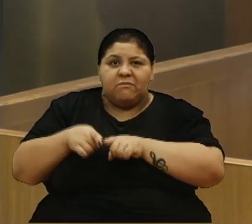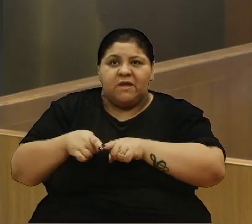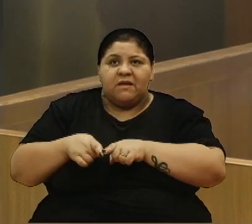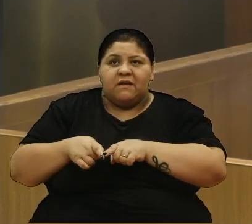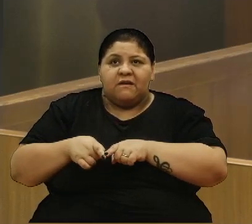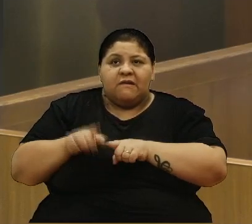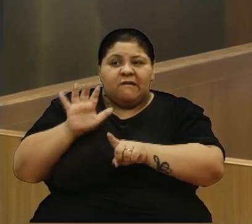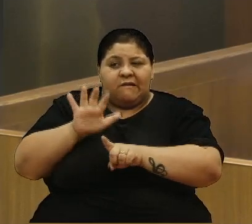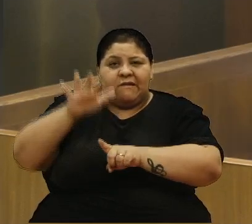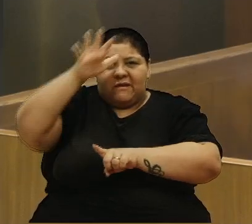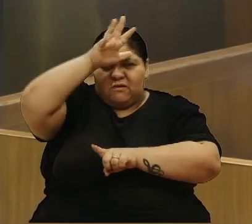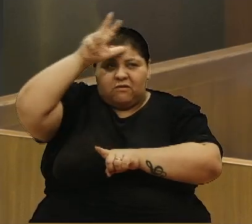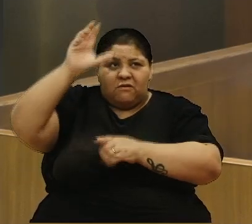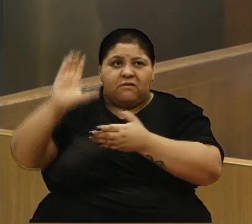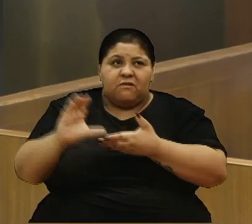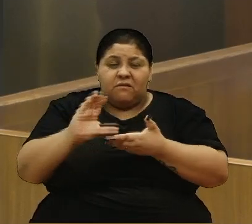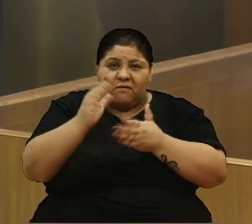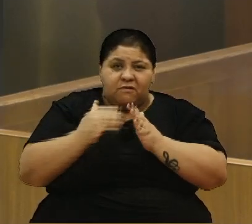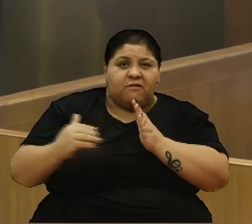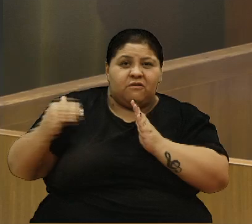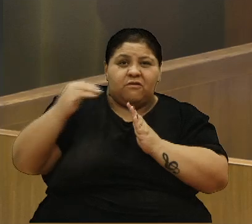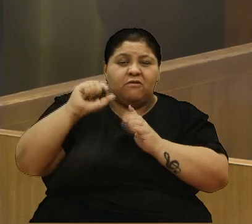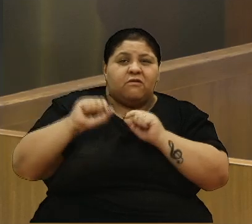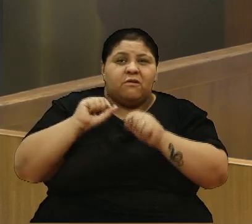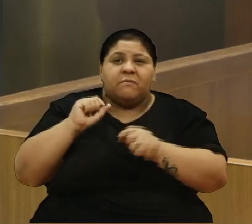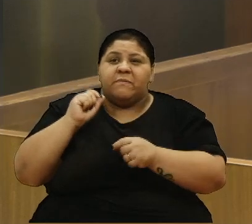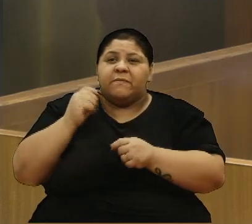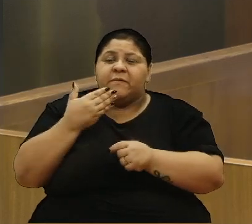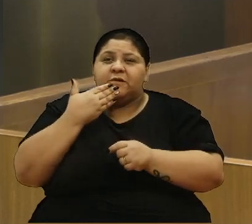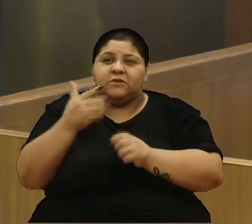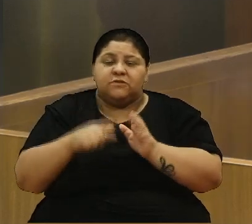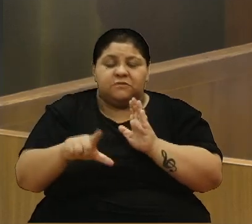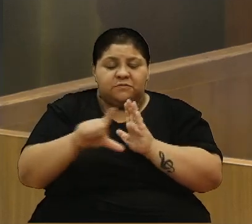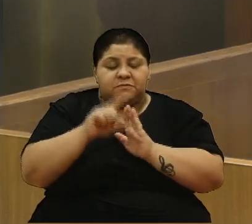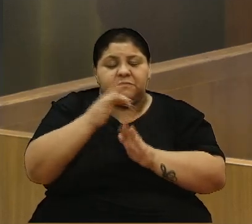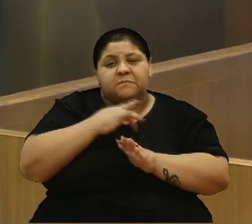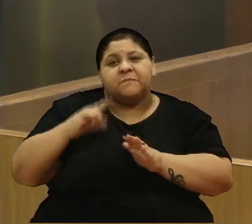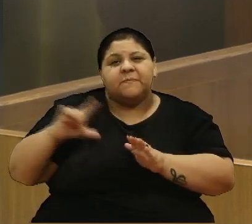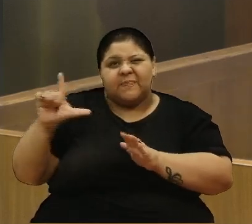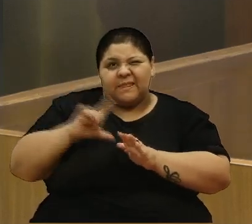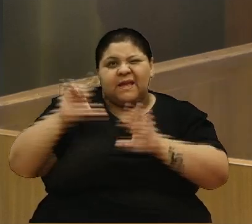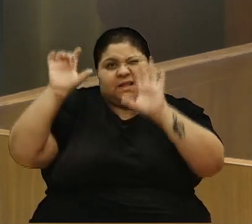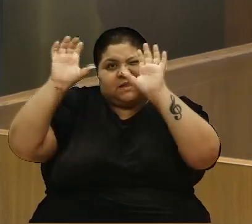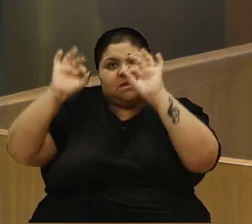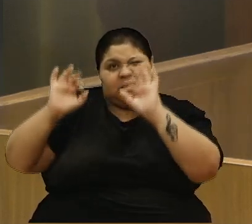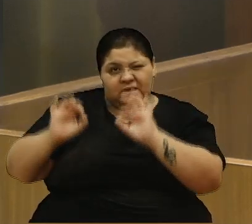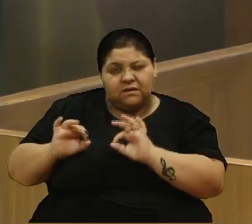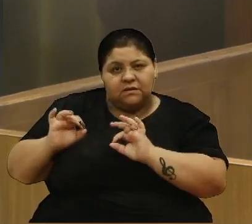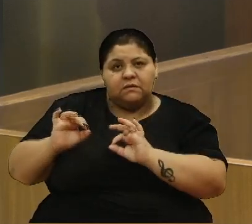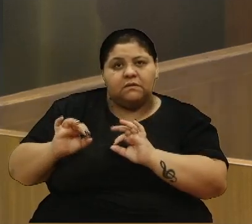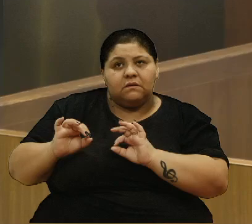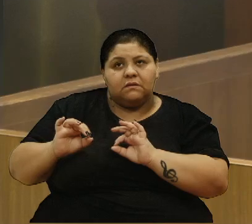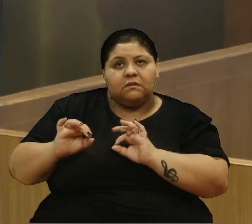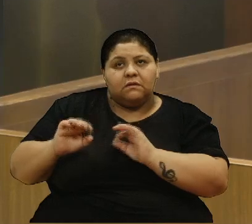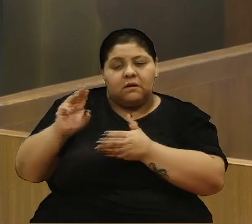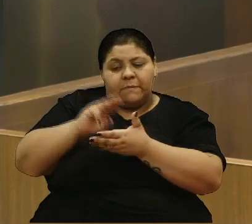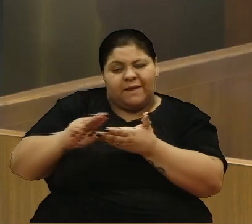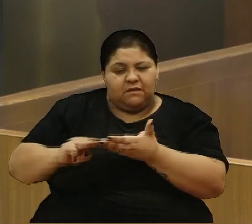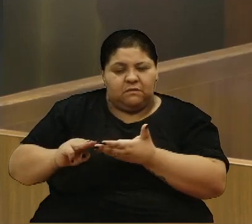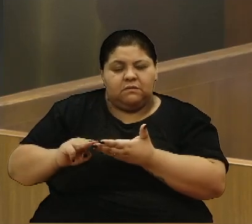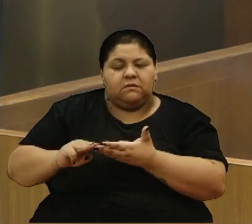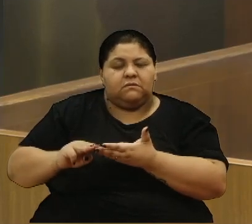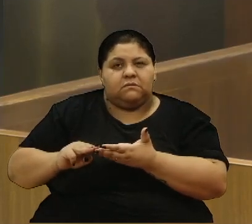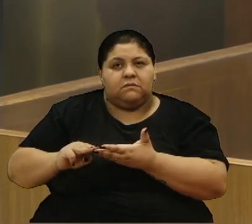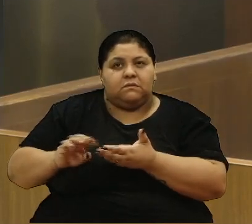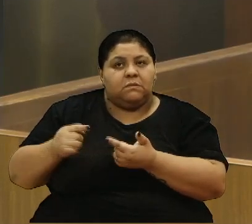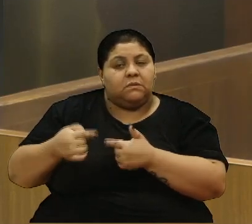o município já investe acima do que é exigido por lei na saúde. Claro, tem que se aperfeiçoar as metodologias como são feitas as coisas. Mas